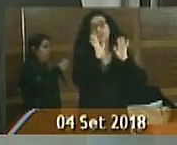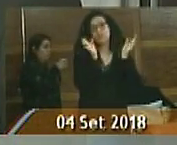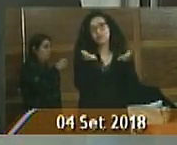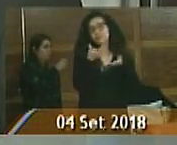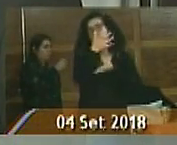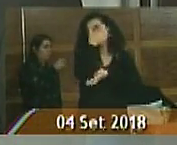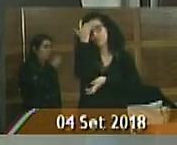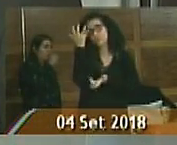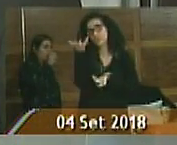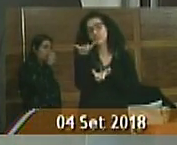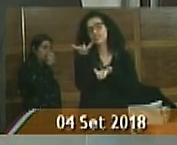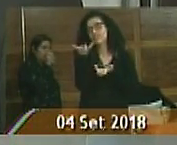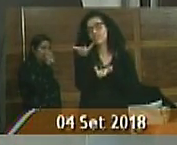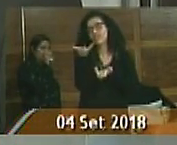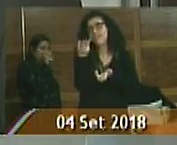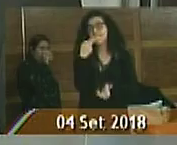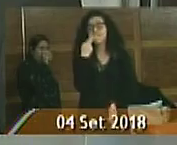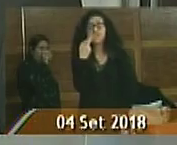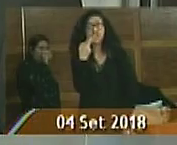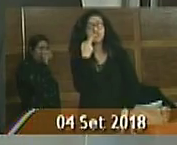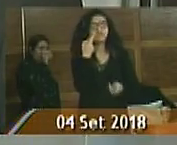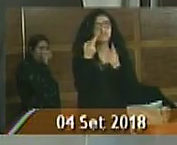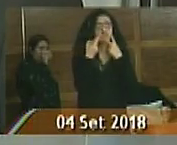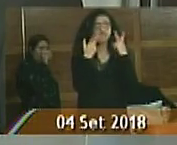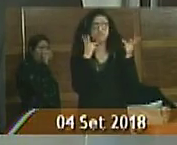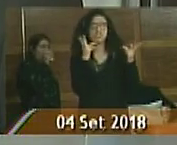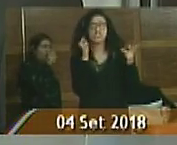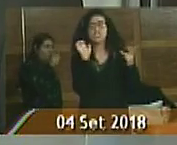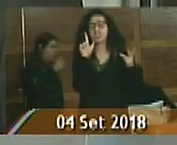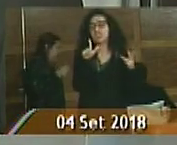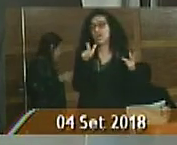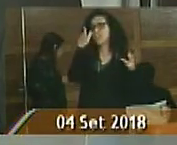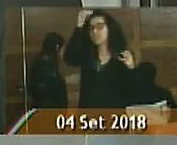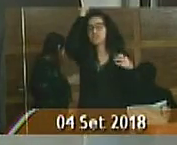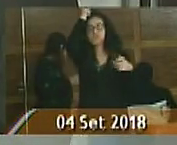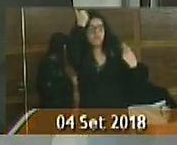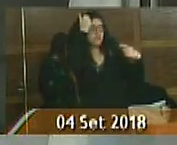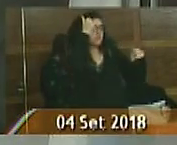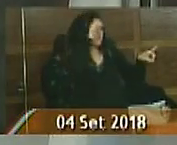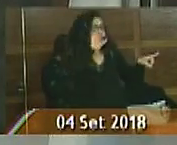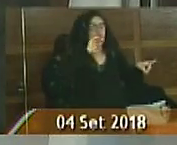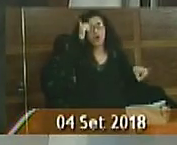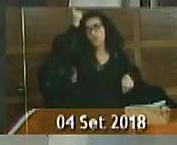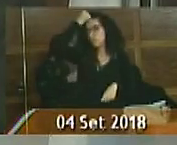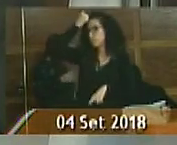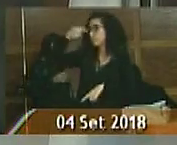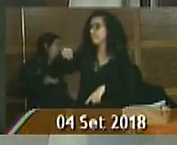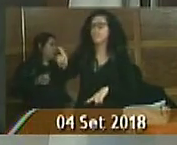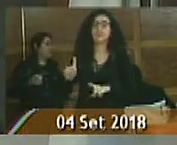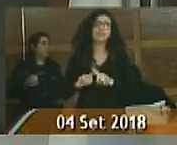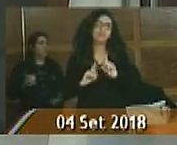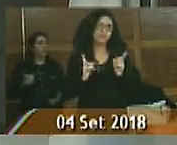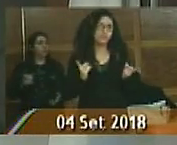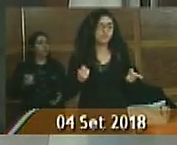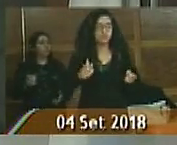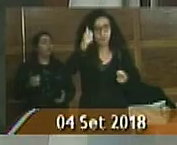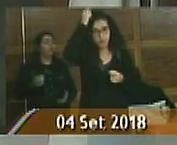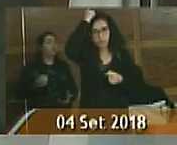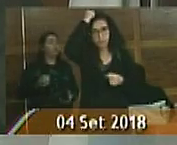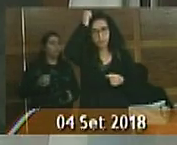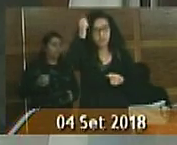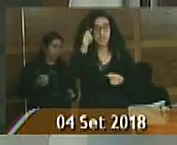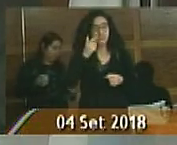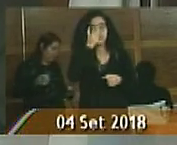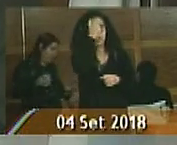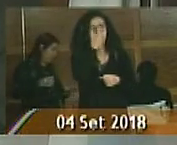gente querendo tomar vantagem, é esquerda, é direita, um tentando achar o culpado. Mas o culpado de tudo isso